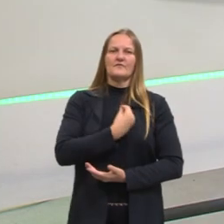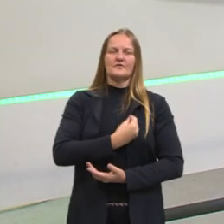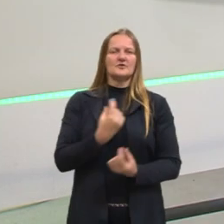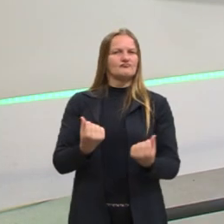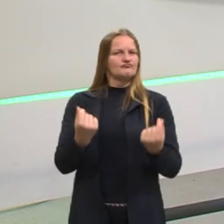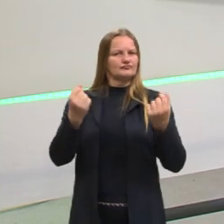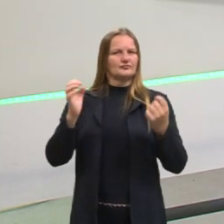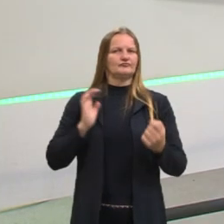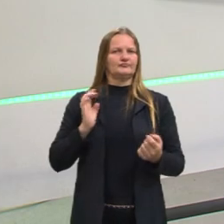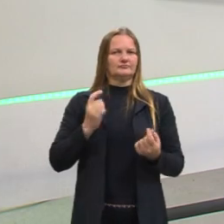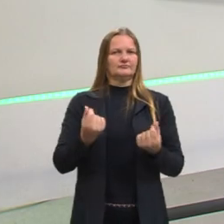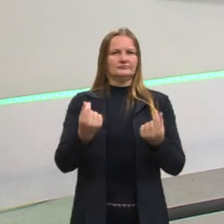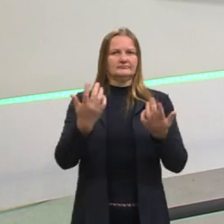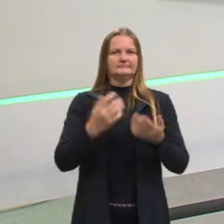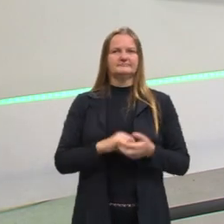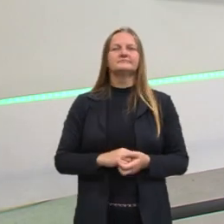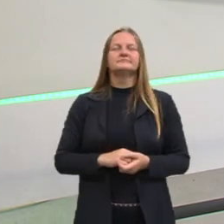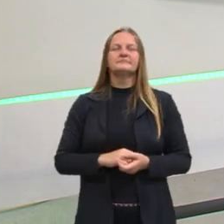suas riquezas